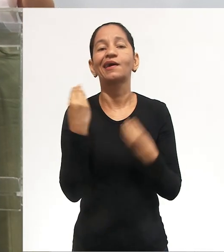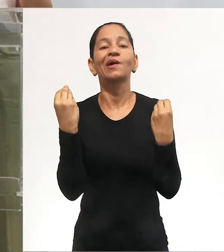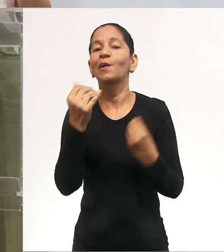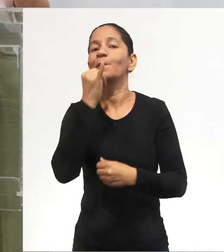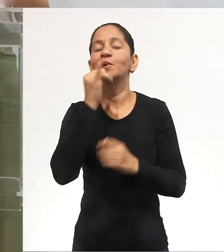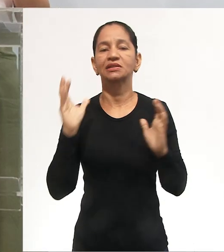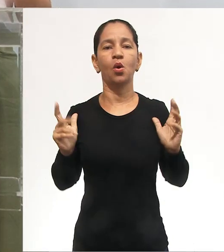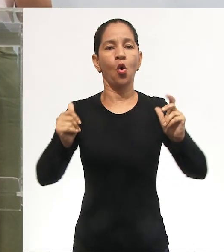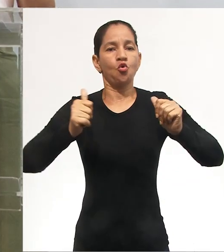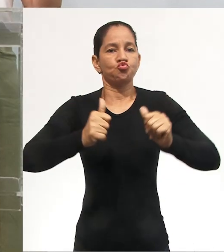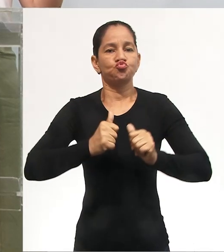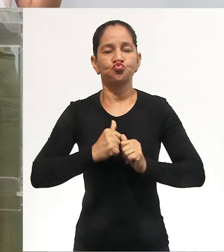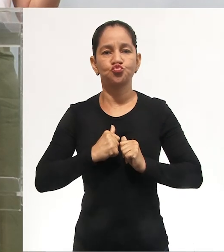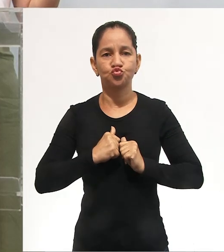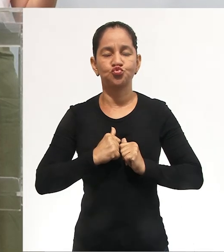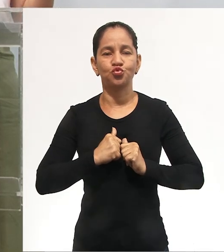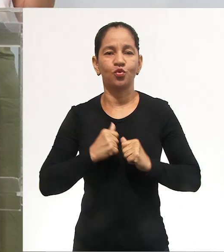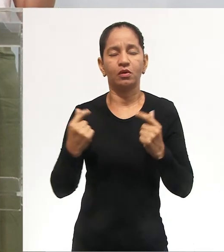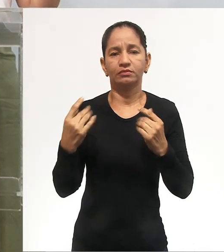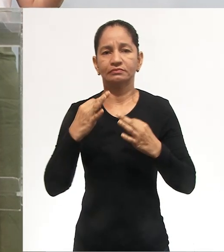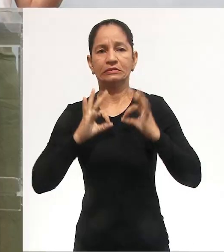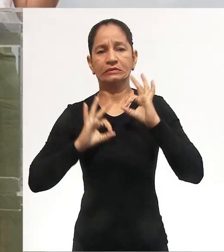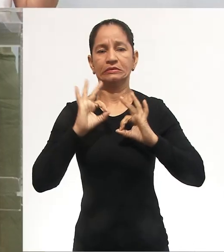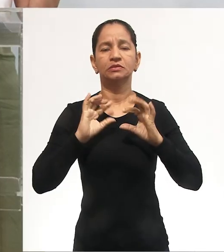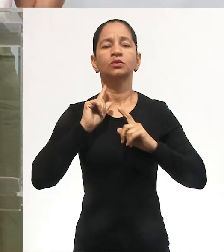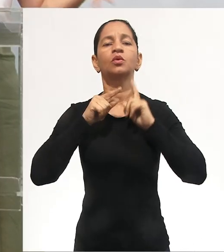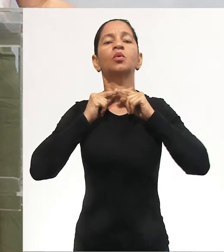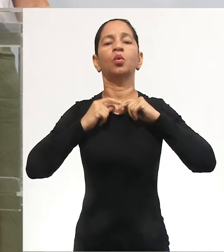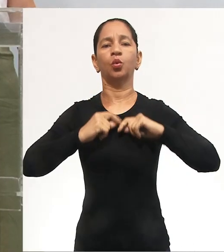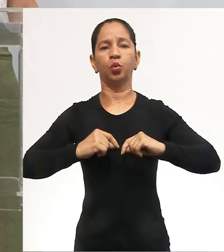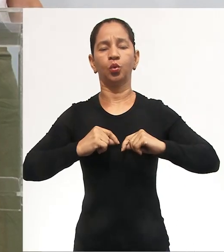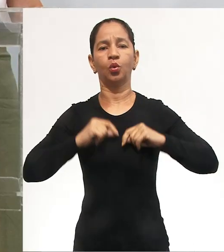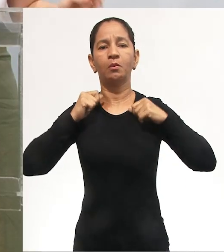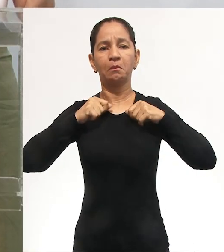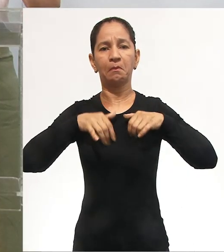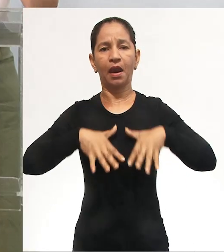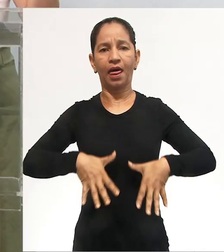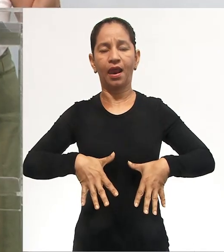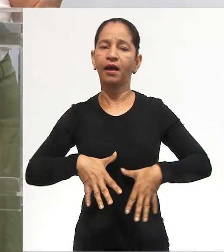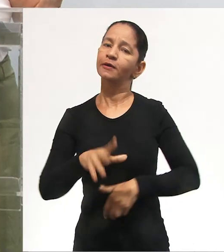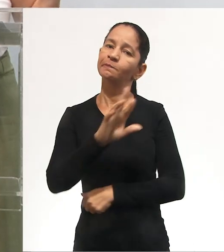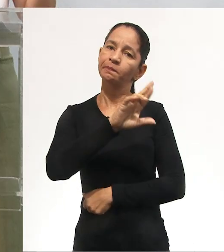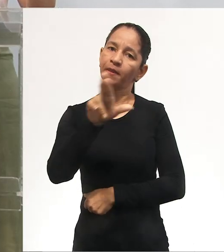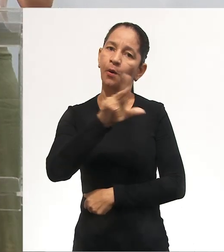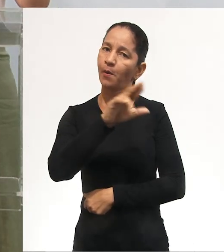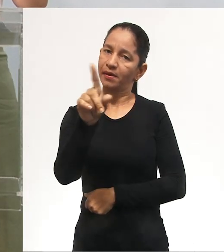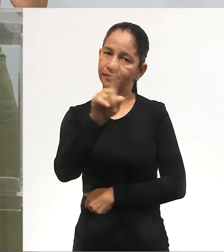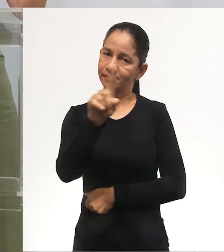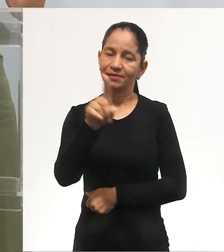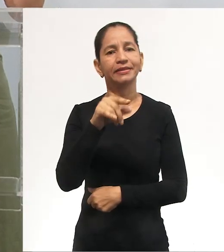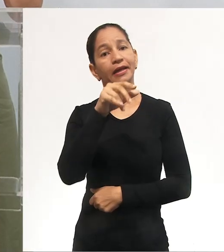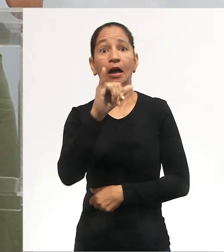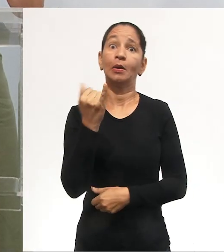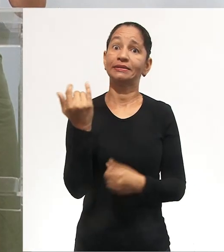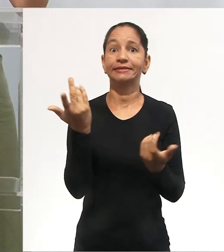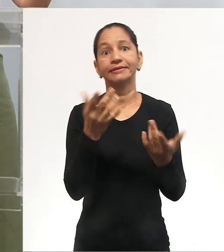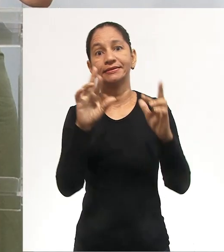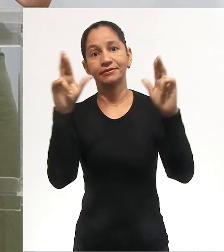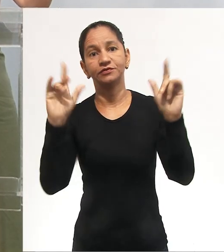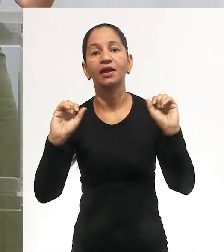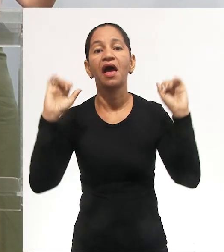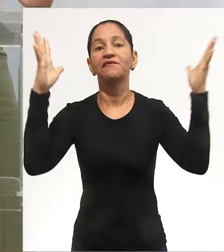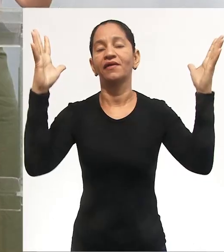por exemplo, pegar uma praia de terno e gravata ou de vestido longo, a não ser que seja um casamento na praia, né? Mas para pegar a